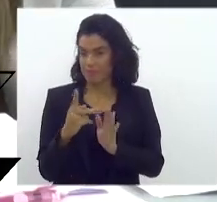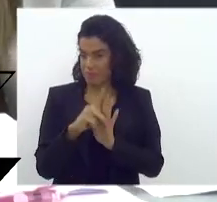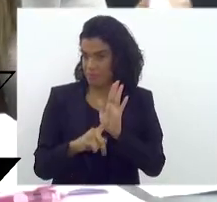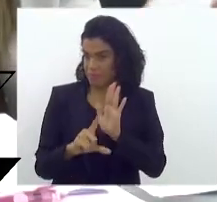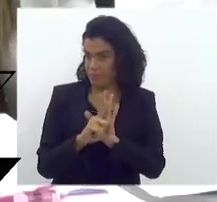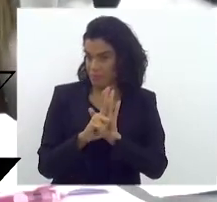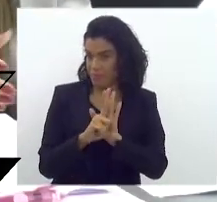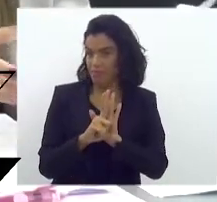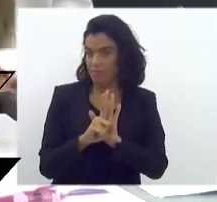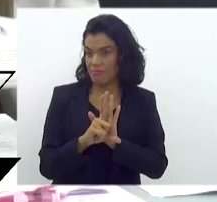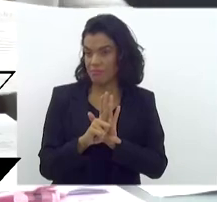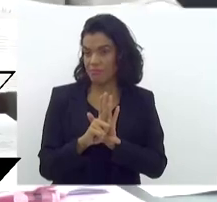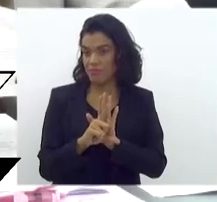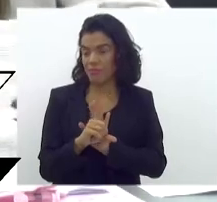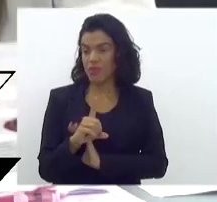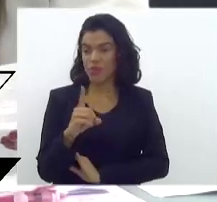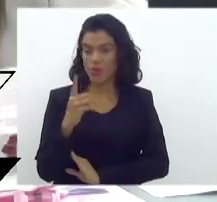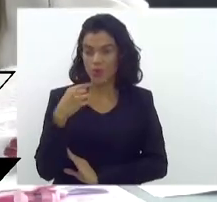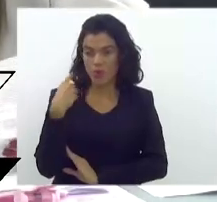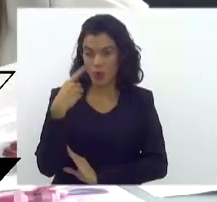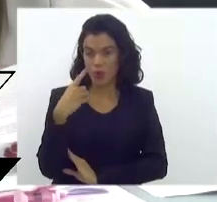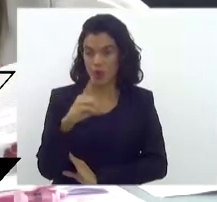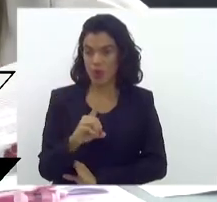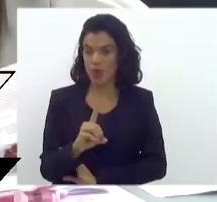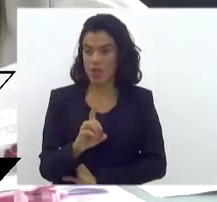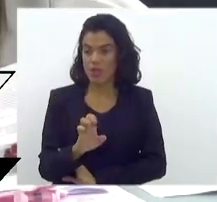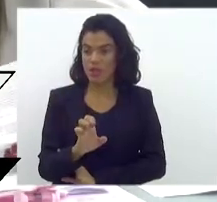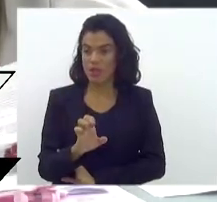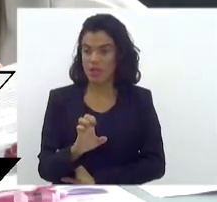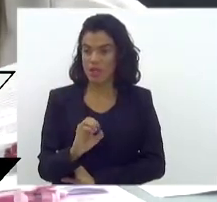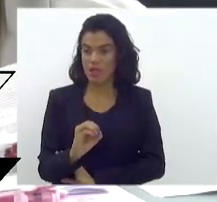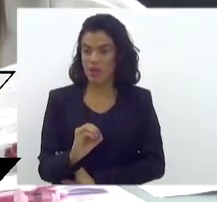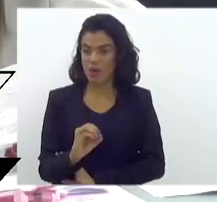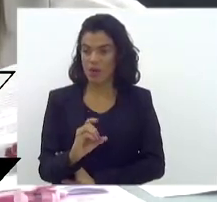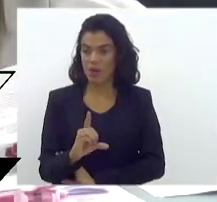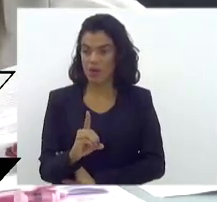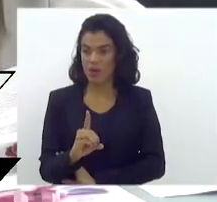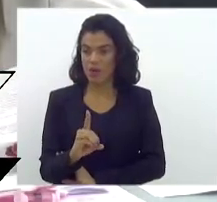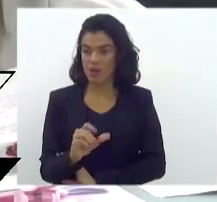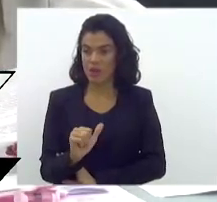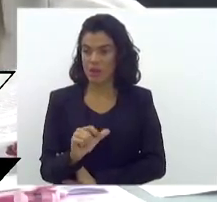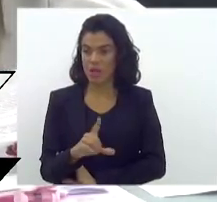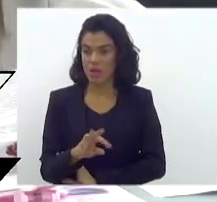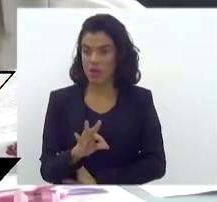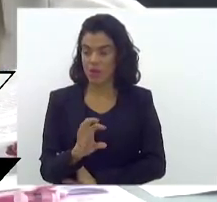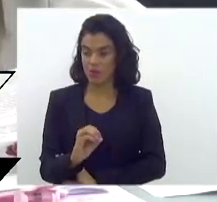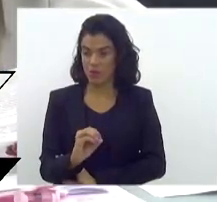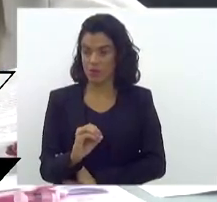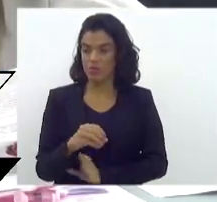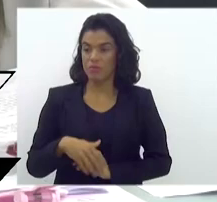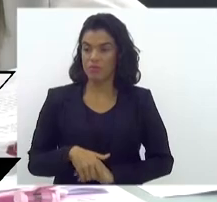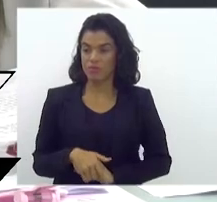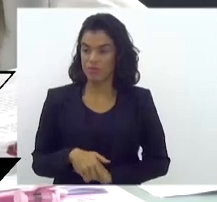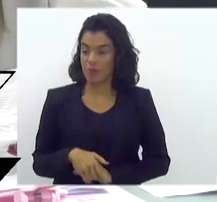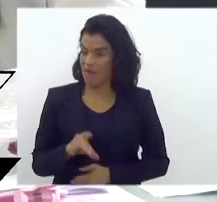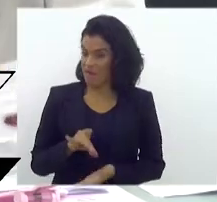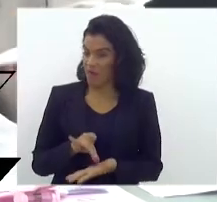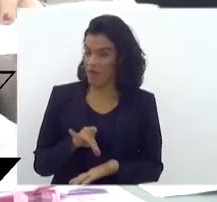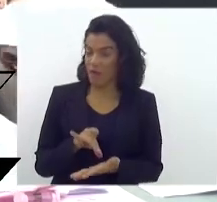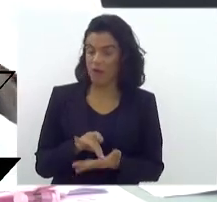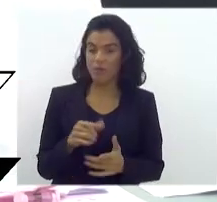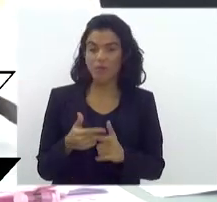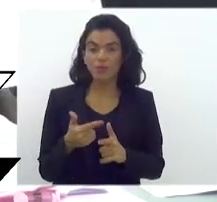do projeto do doutor Deodalto. De repente, verificar se não tem similaridade, alguma coisa assim. É verdade, porque